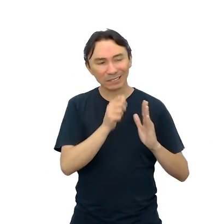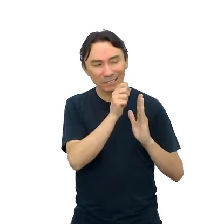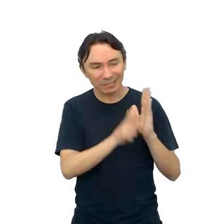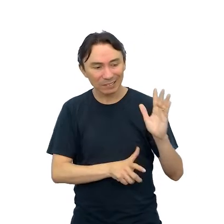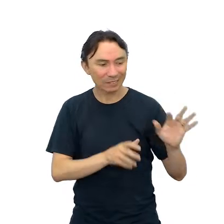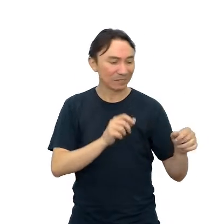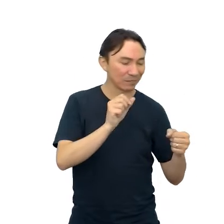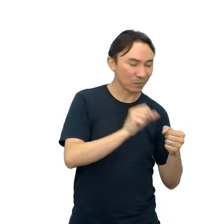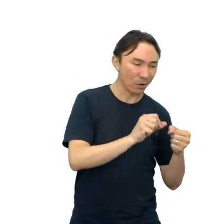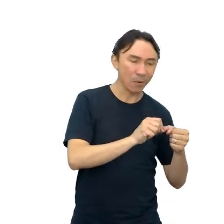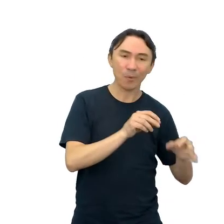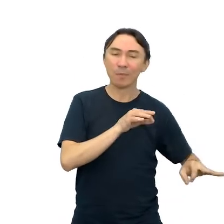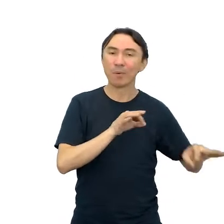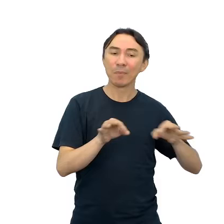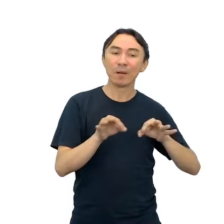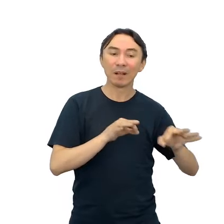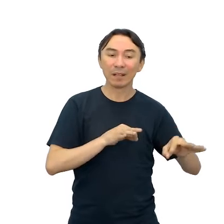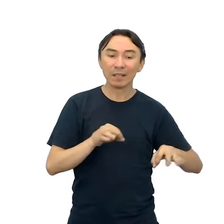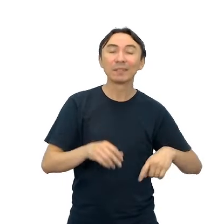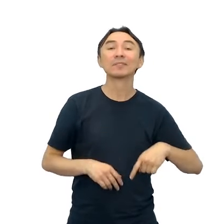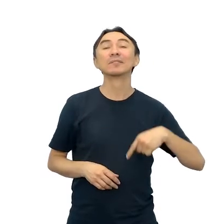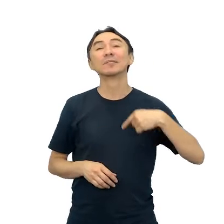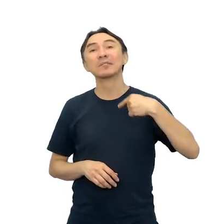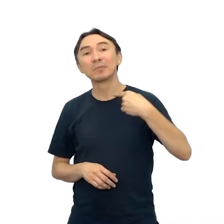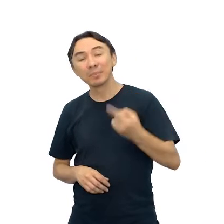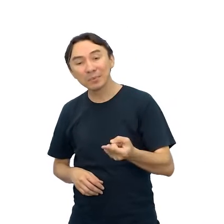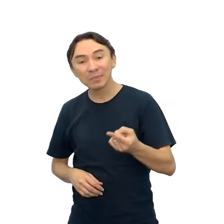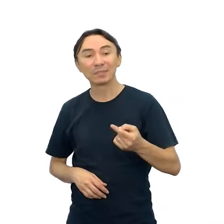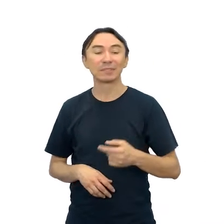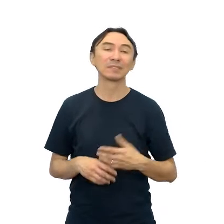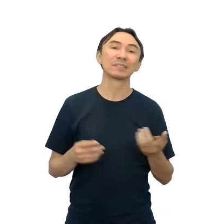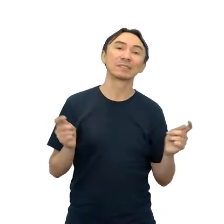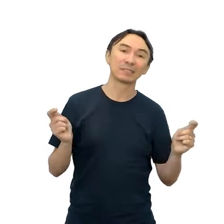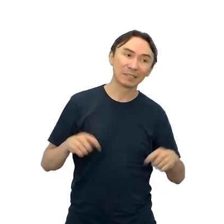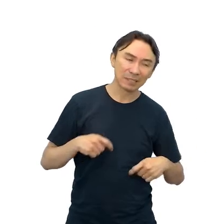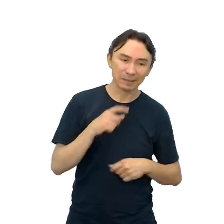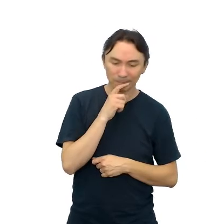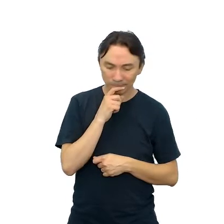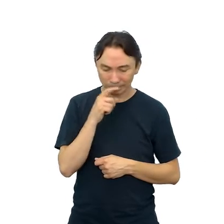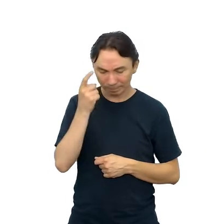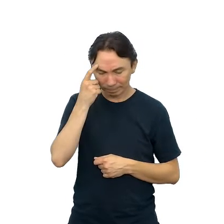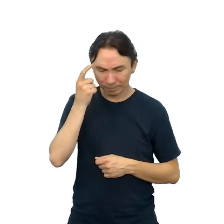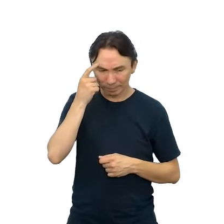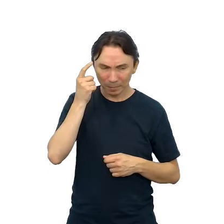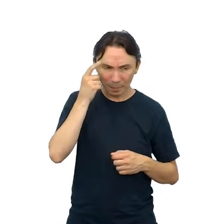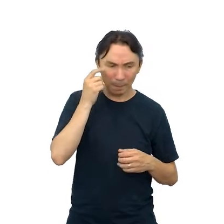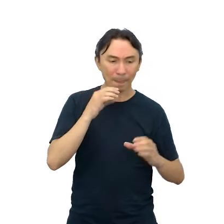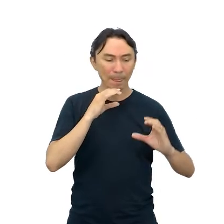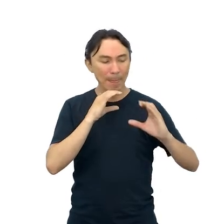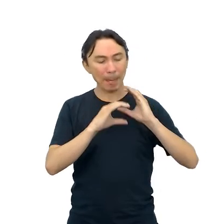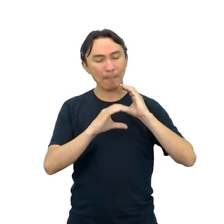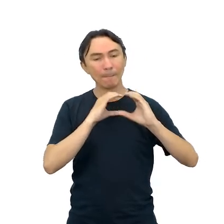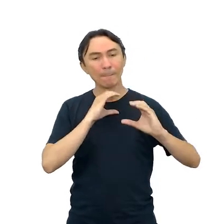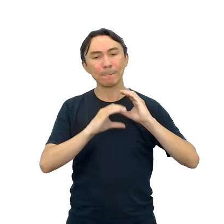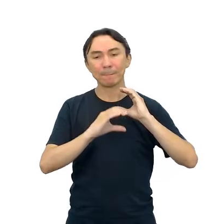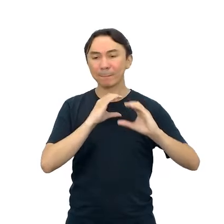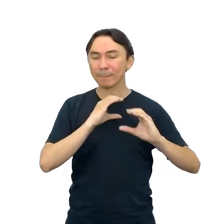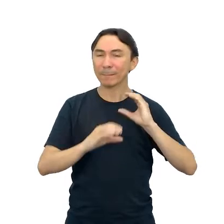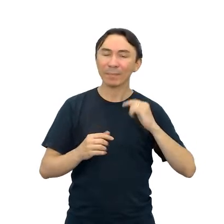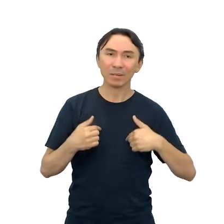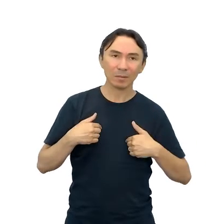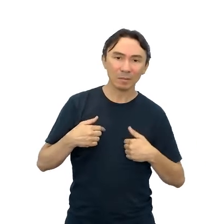e, consequentemente, pensar na comunicação e representar essas